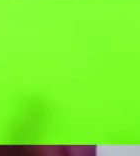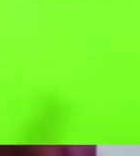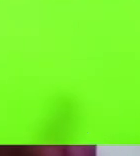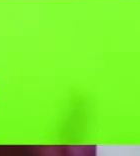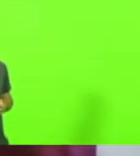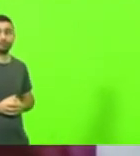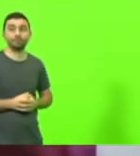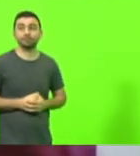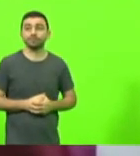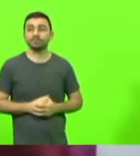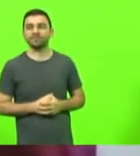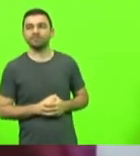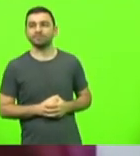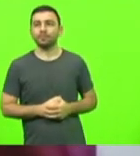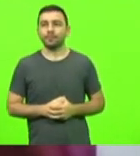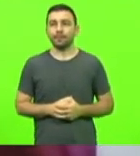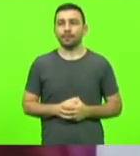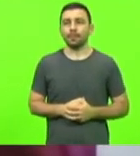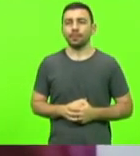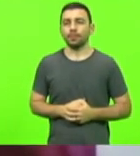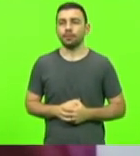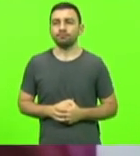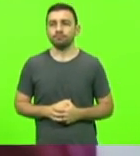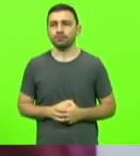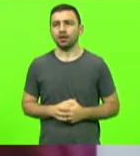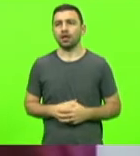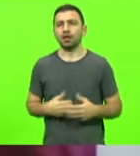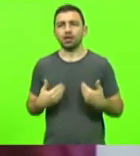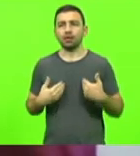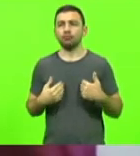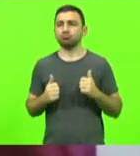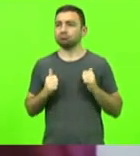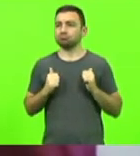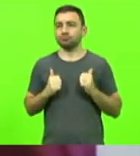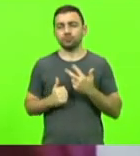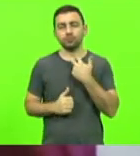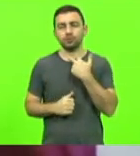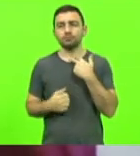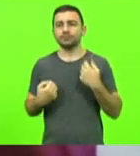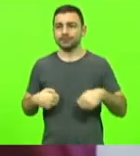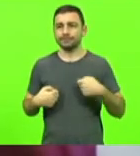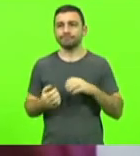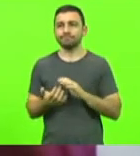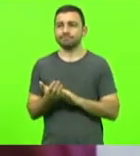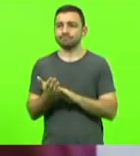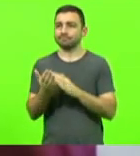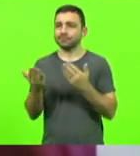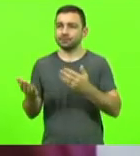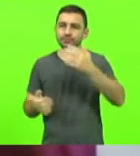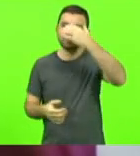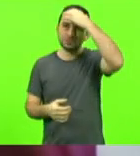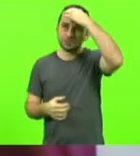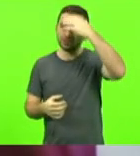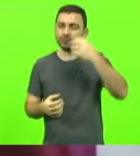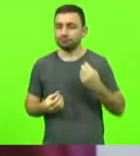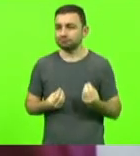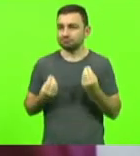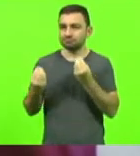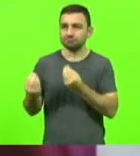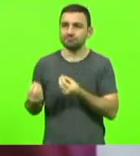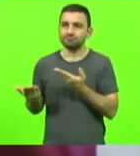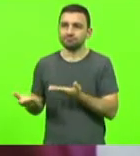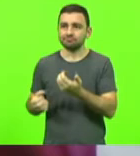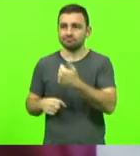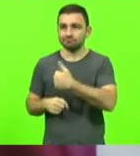estado físico, mas eu não podia deixar também de parabenizar primeiro ao deputado Mocelin pelo gesto e